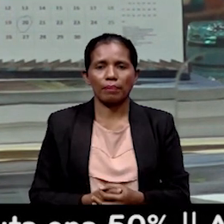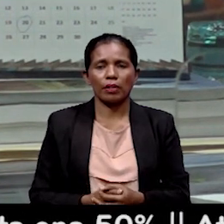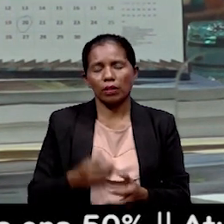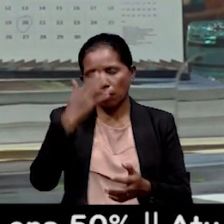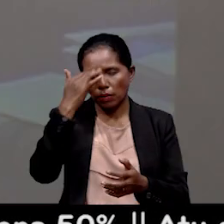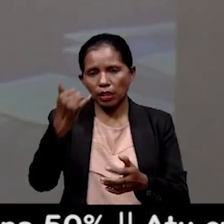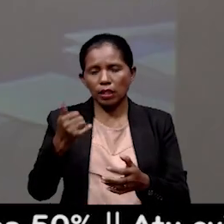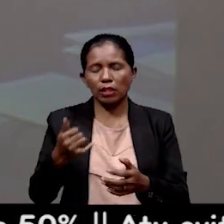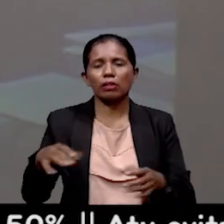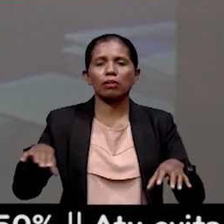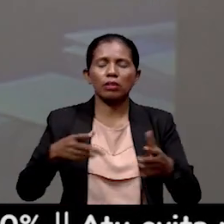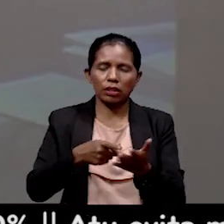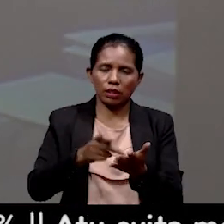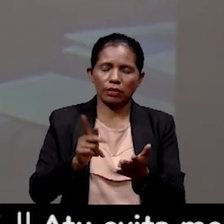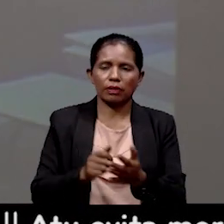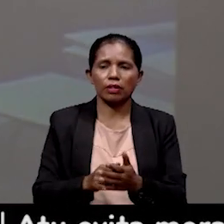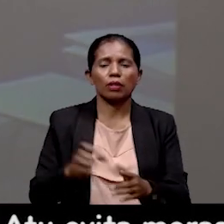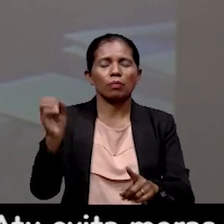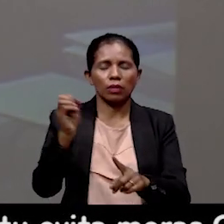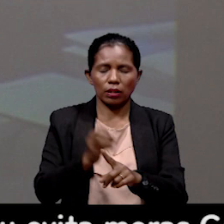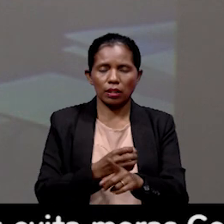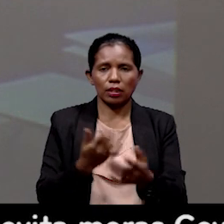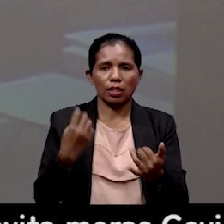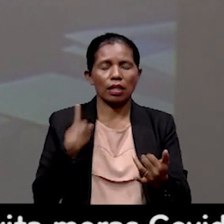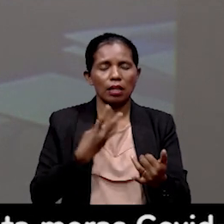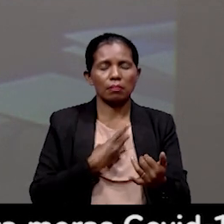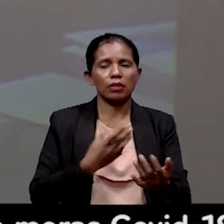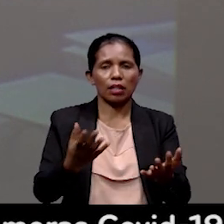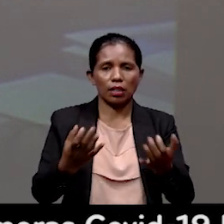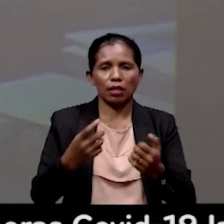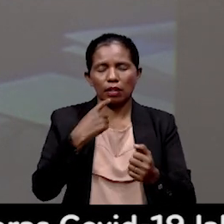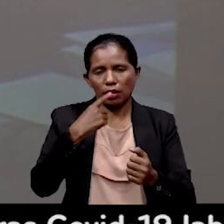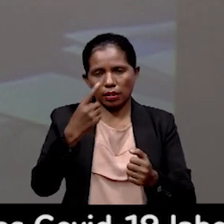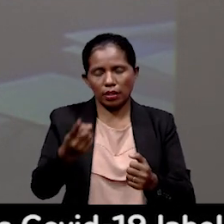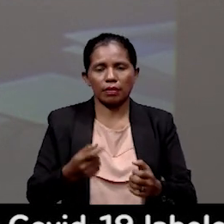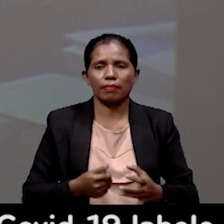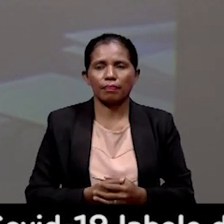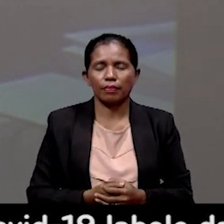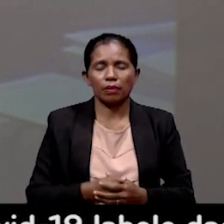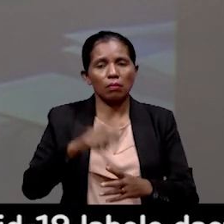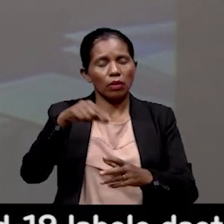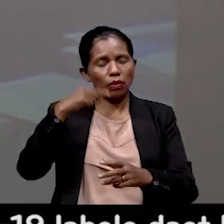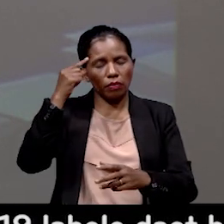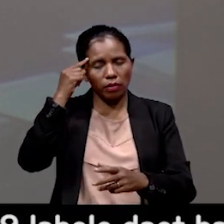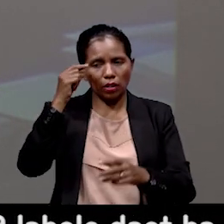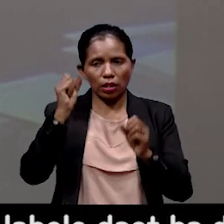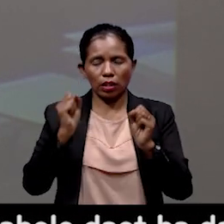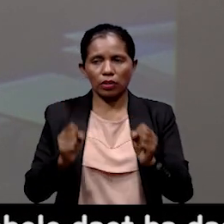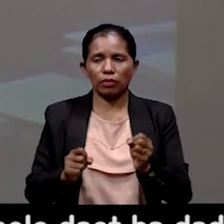tu selo. E a oportunidade de ne a minha moça cara recomenda. Ba governo a tu